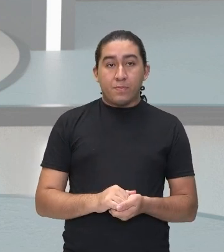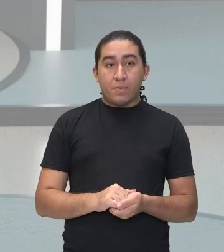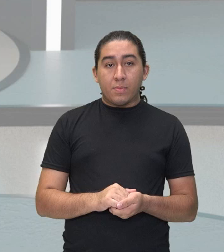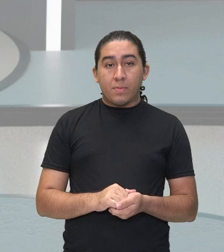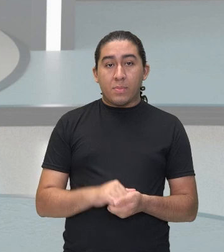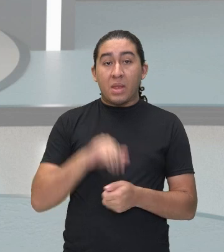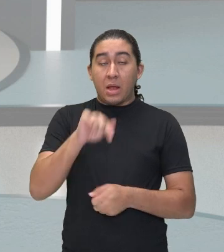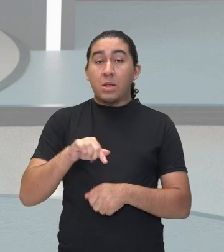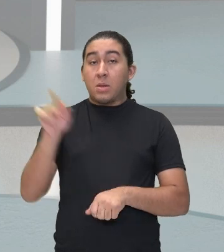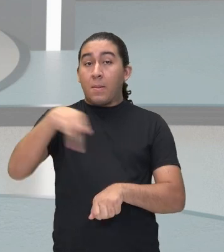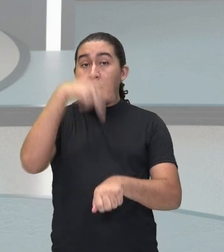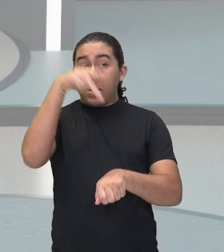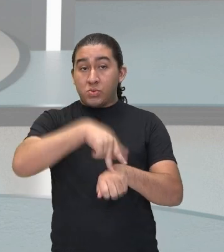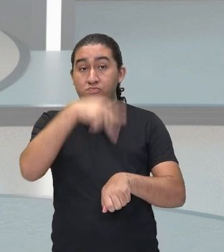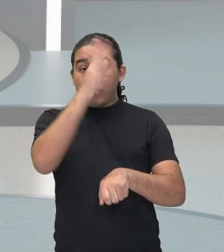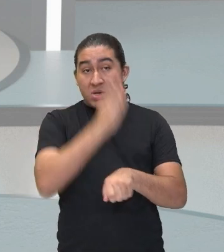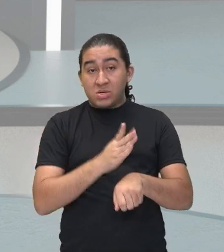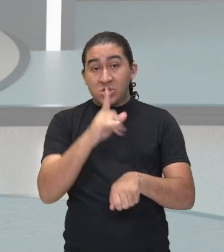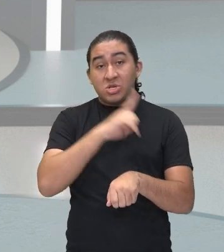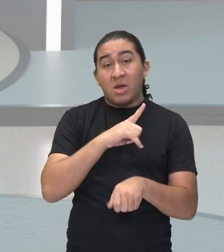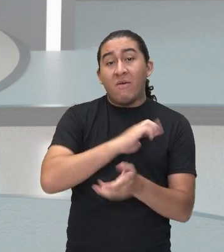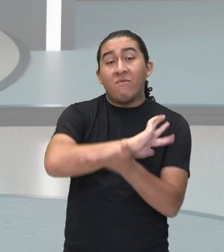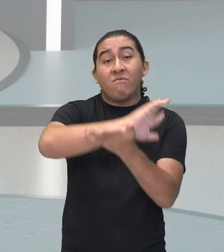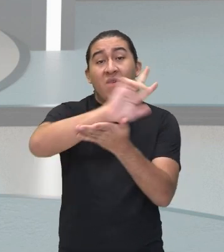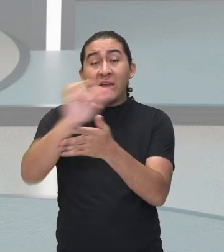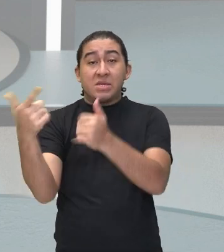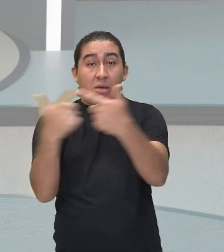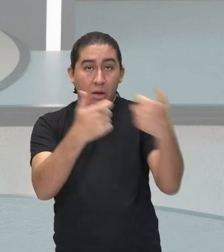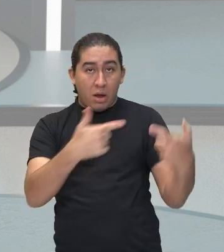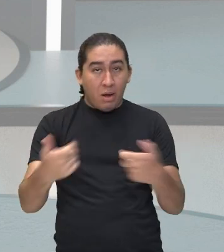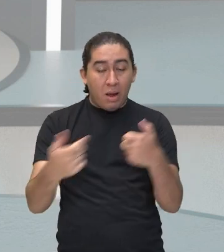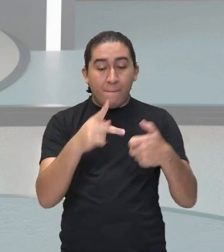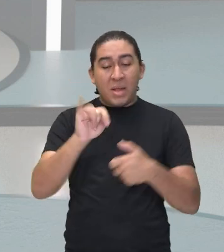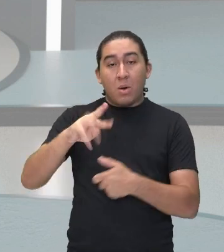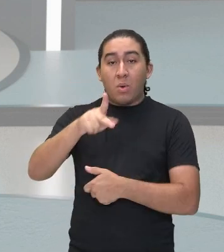vivenciado fatos importantes como a Guerra do Paraguai, de